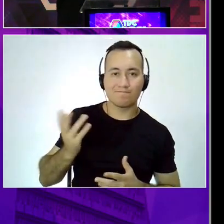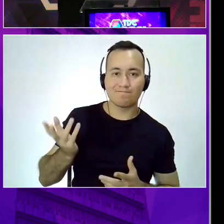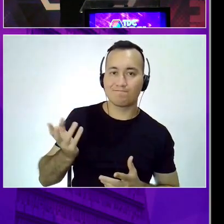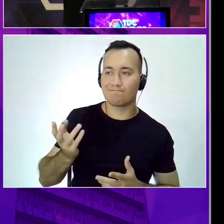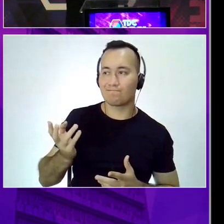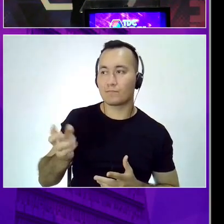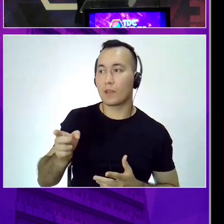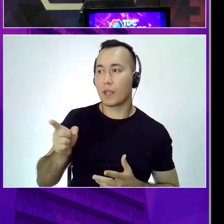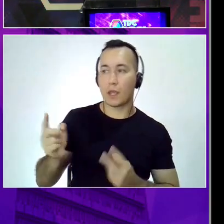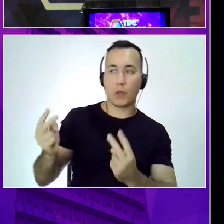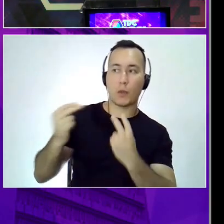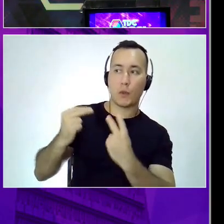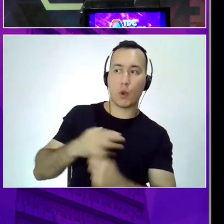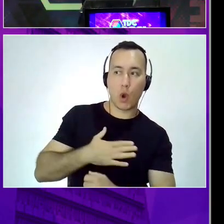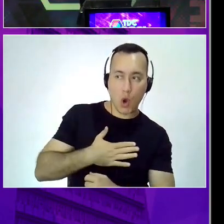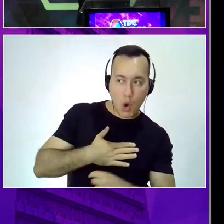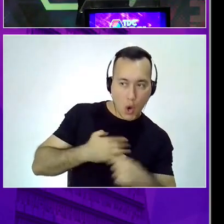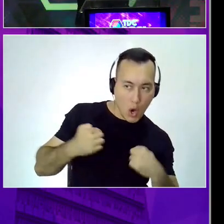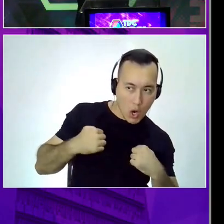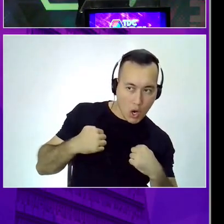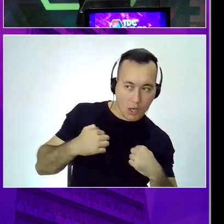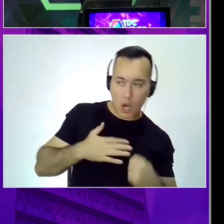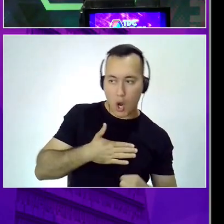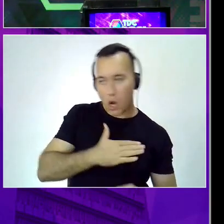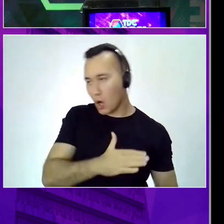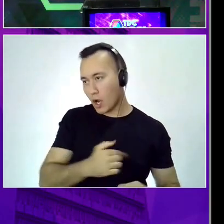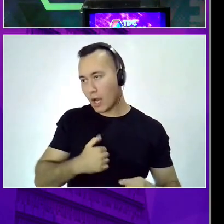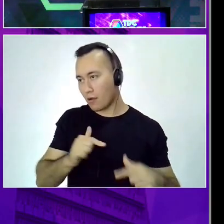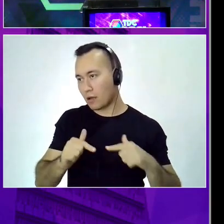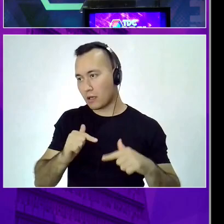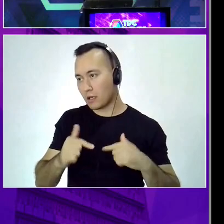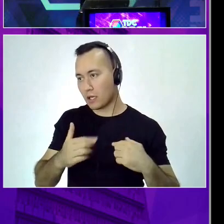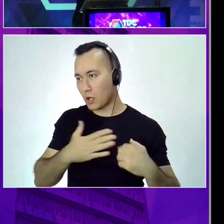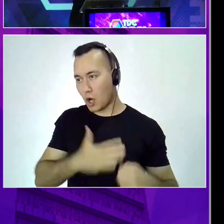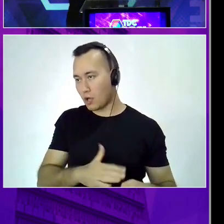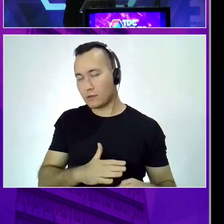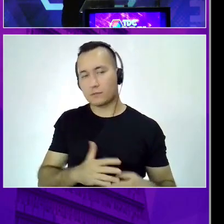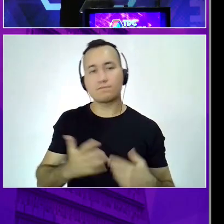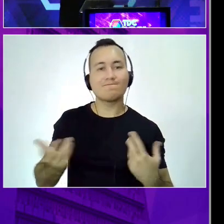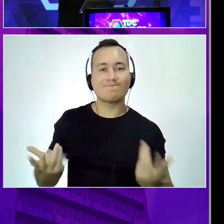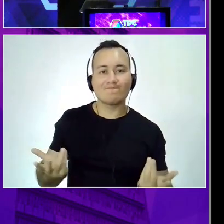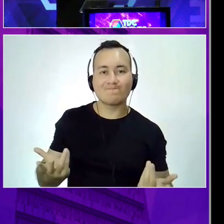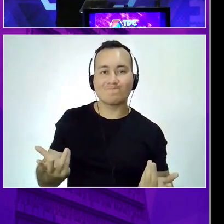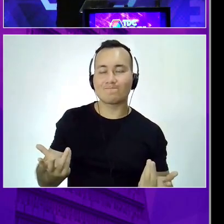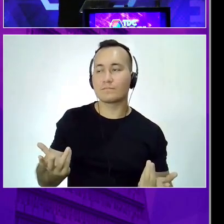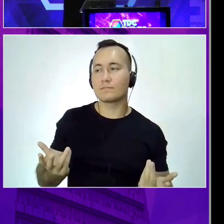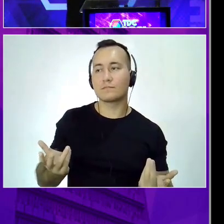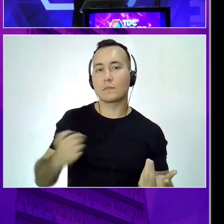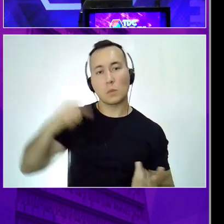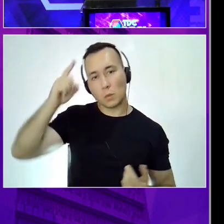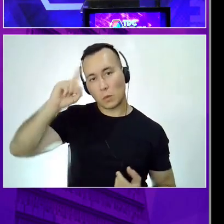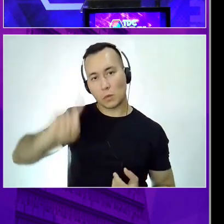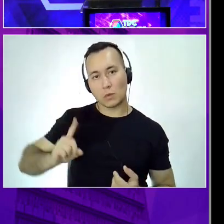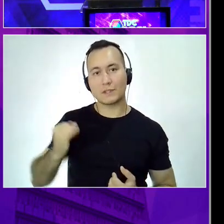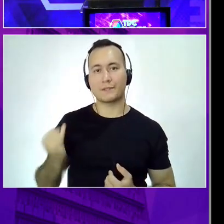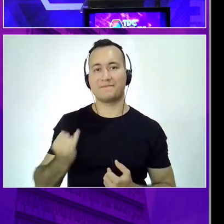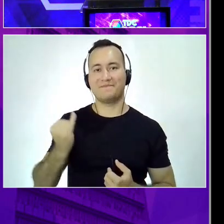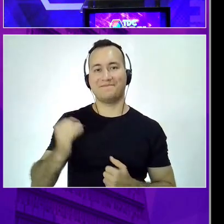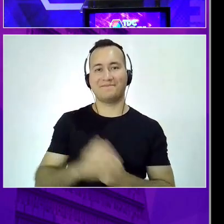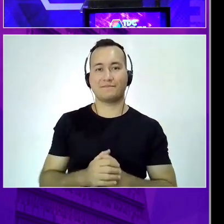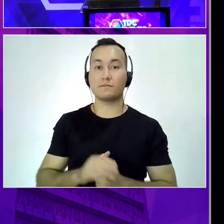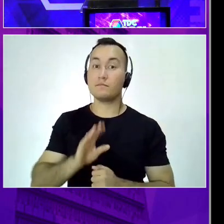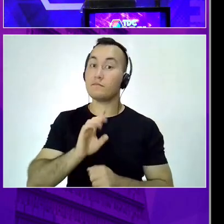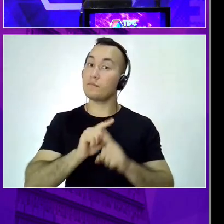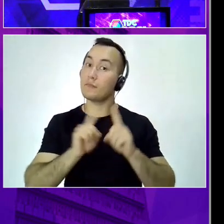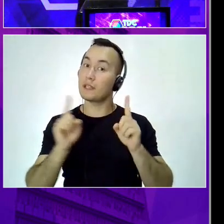feedbacks construtivos, elogios, coisas do tipo, você é sempre bom dar na frente de todo mundo, né? Eu acho que é interessante